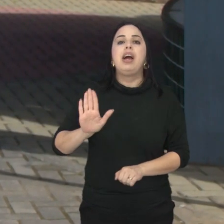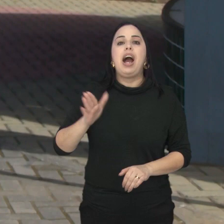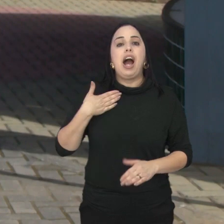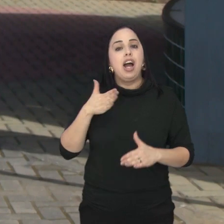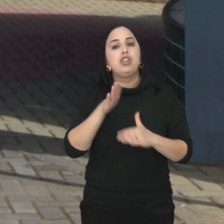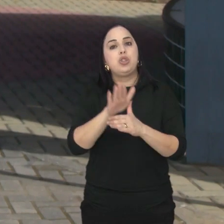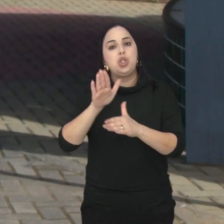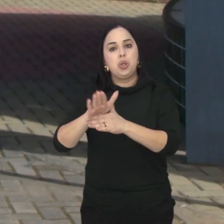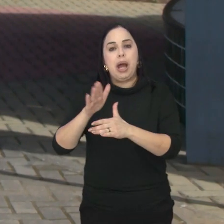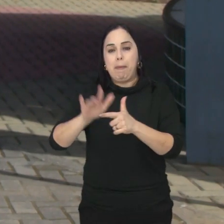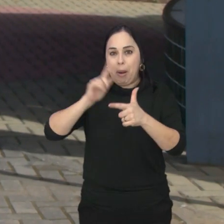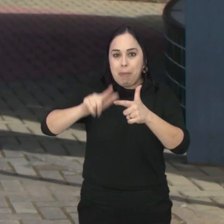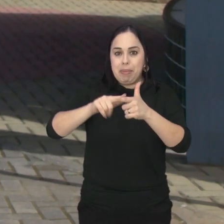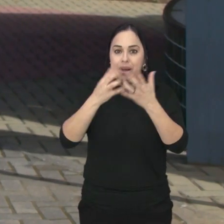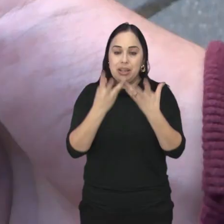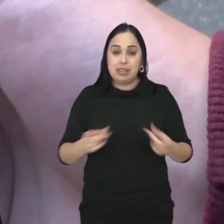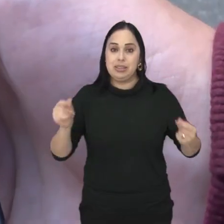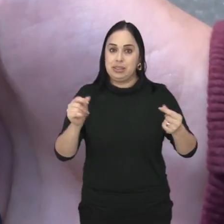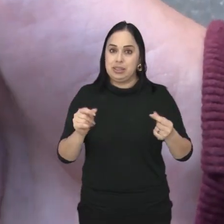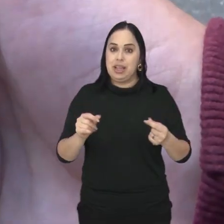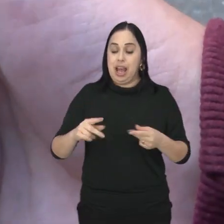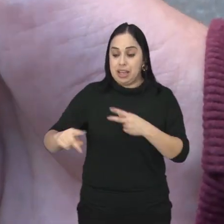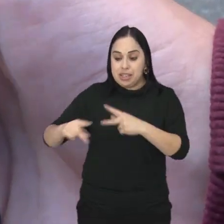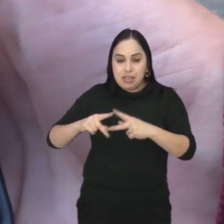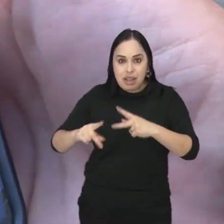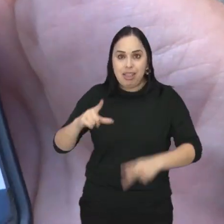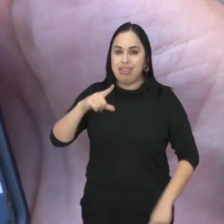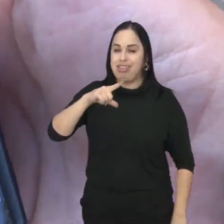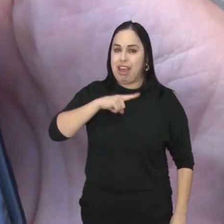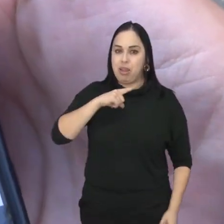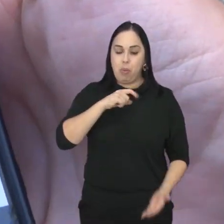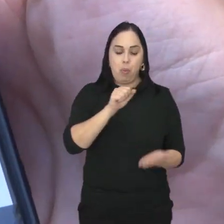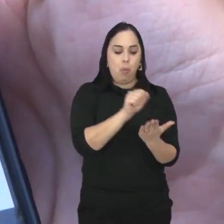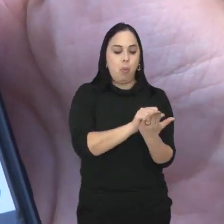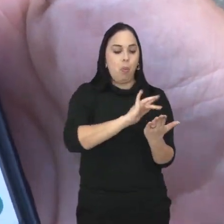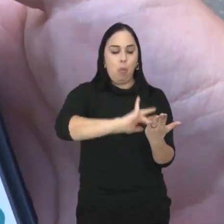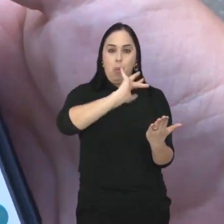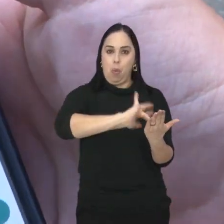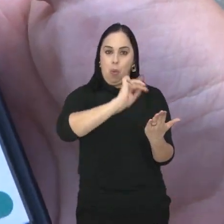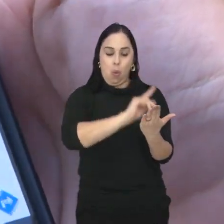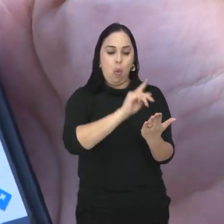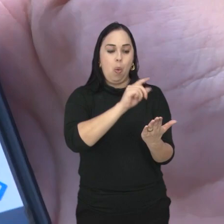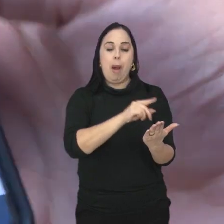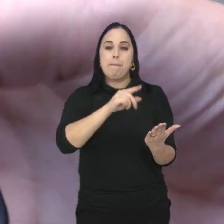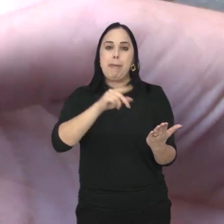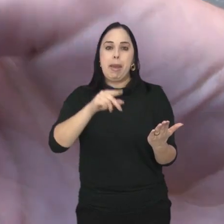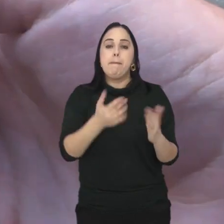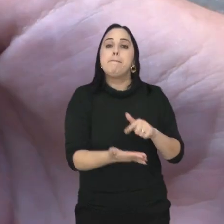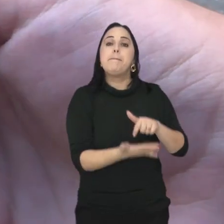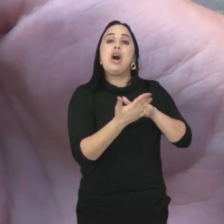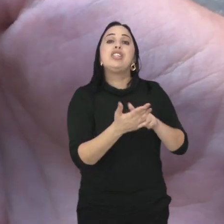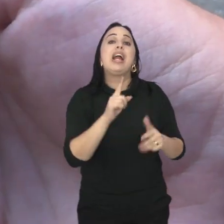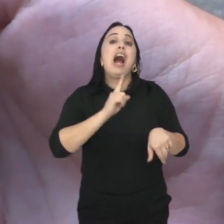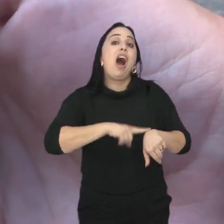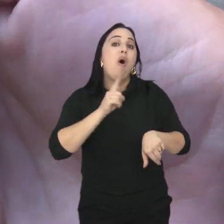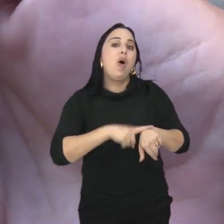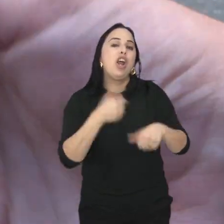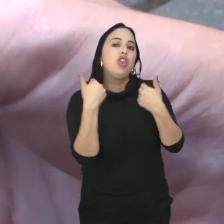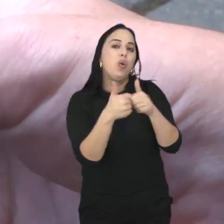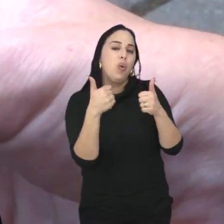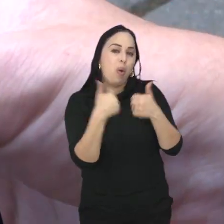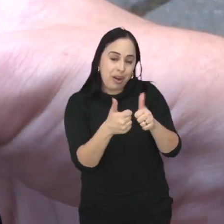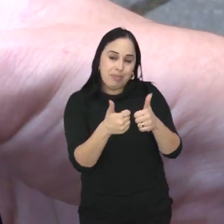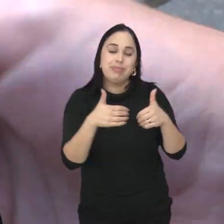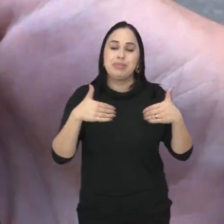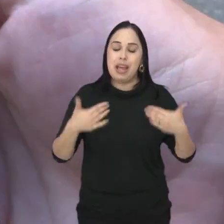promete ser uma solução para esse problema. São José já tem à disposição aplicativos que mostram a hora em que cada ônibus vai